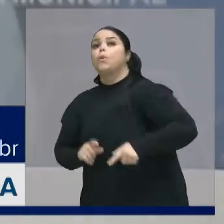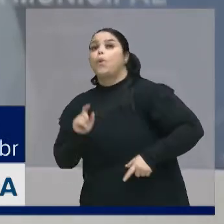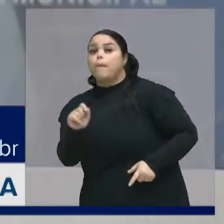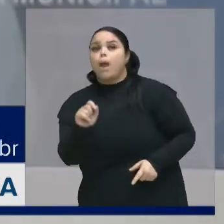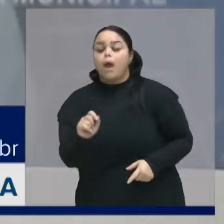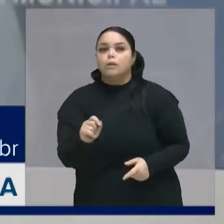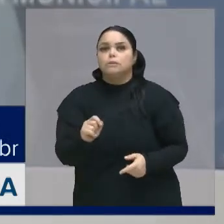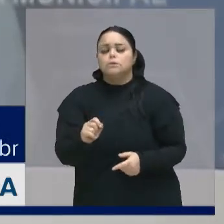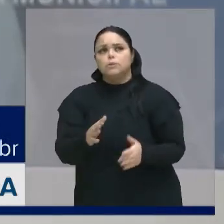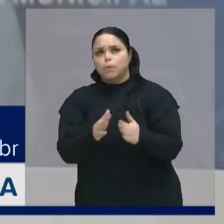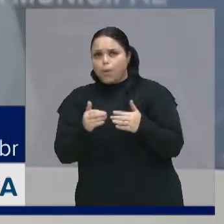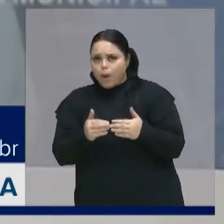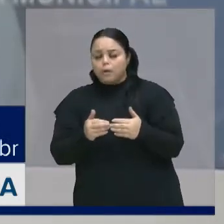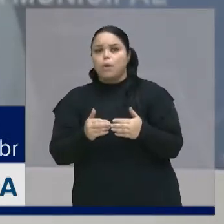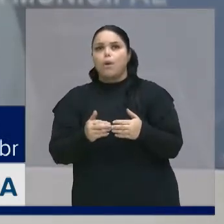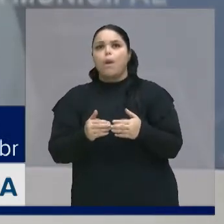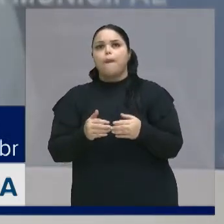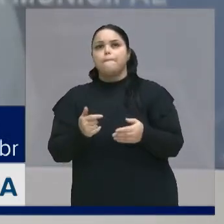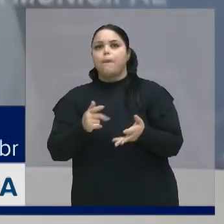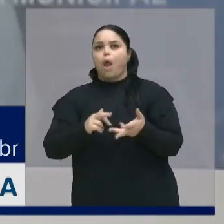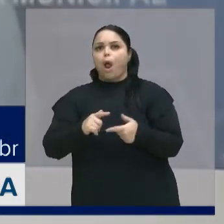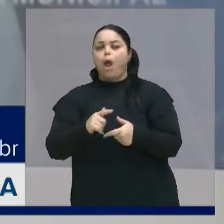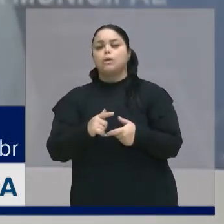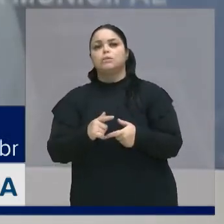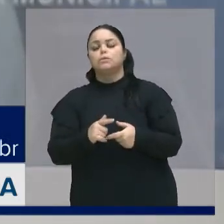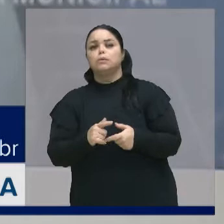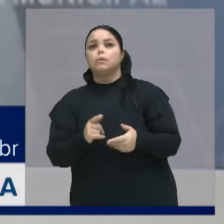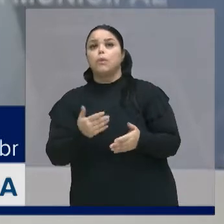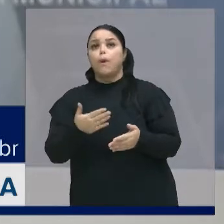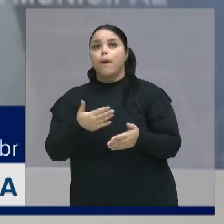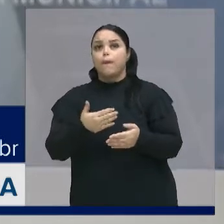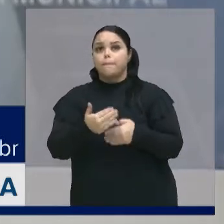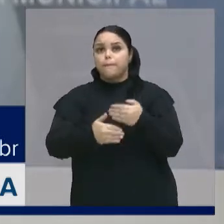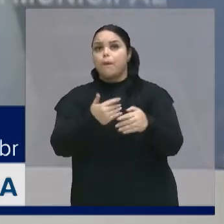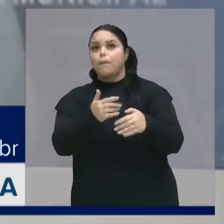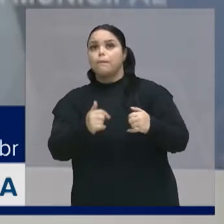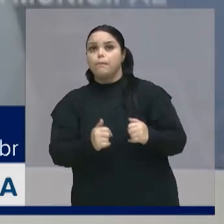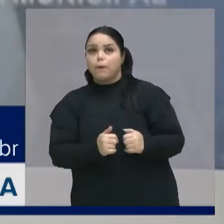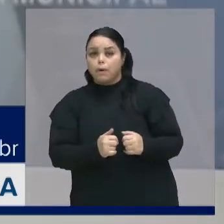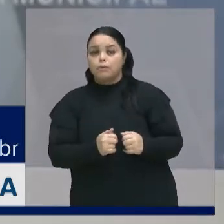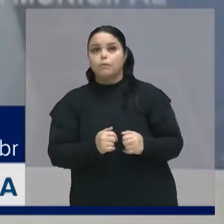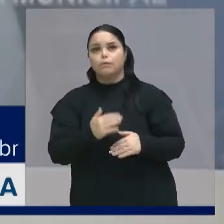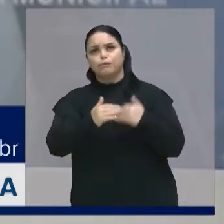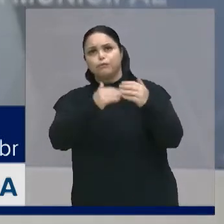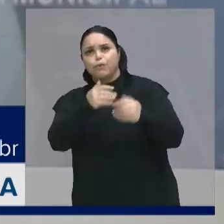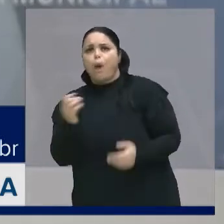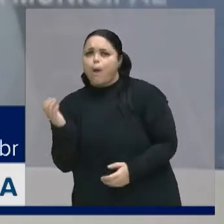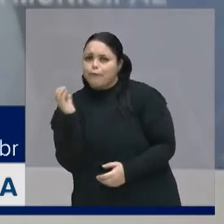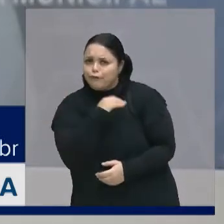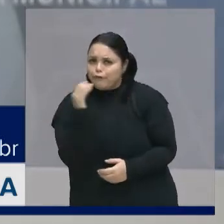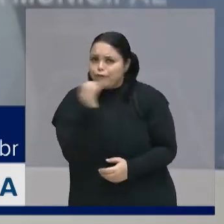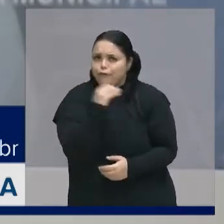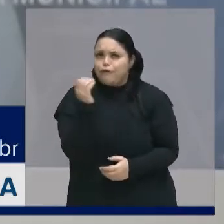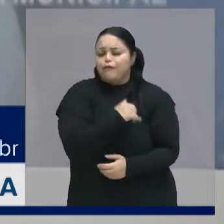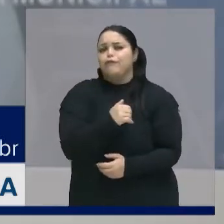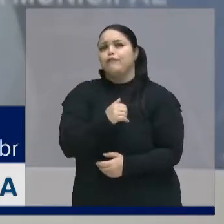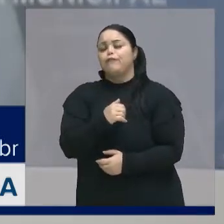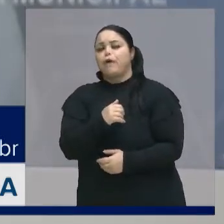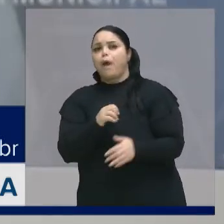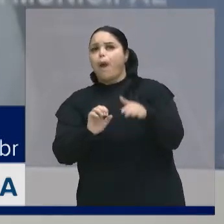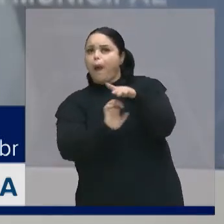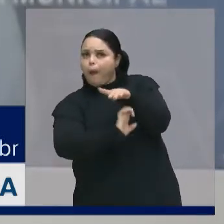seu licenciamento, os empreendimentos que chegam na cidade. Ou seja, vai dar muito mais agilidade ao